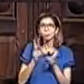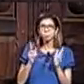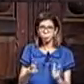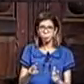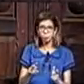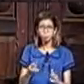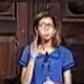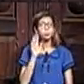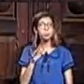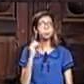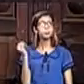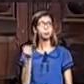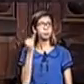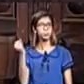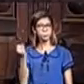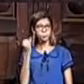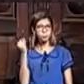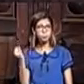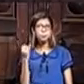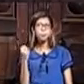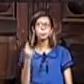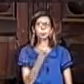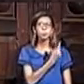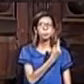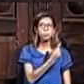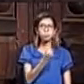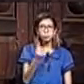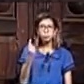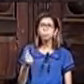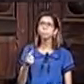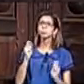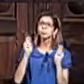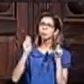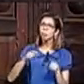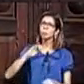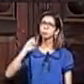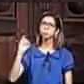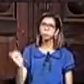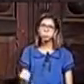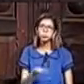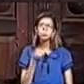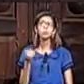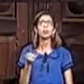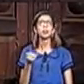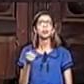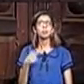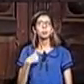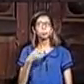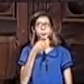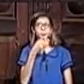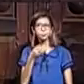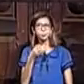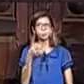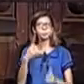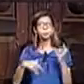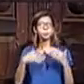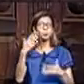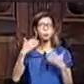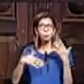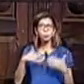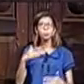Mas é importante que cada um tenha a oportunidade de colocar para a opinião pública o